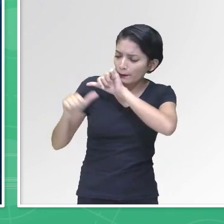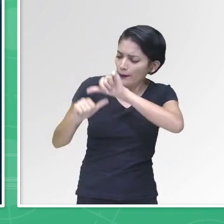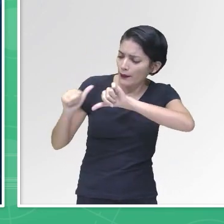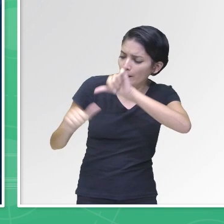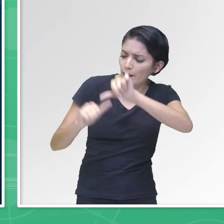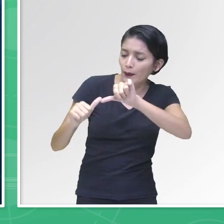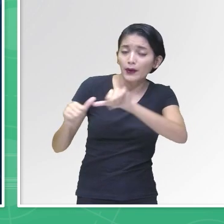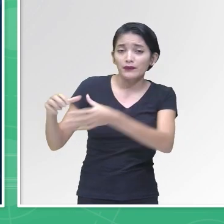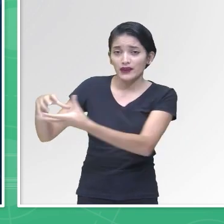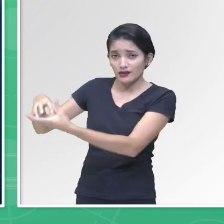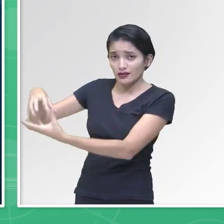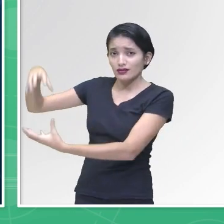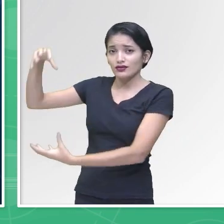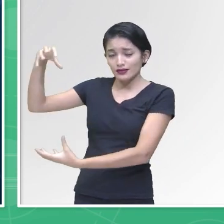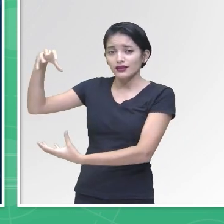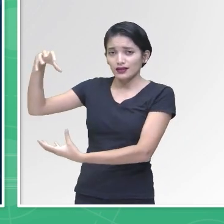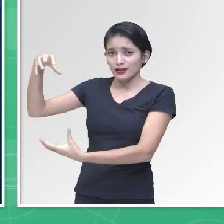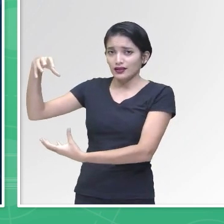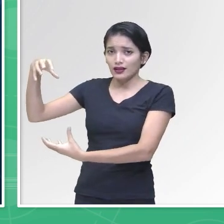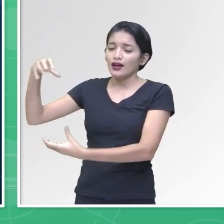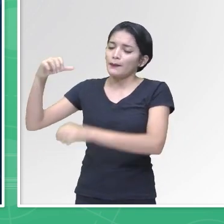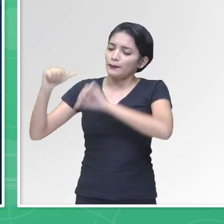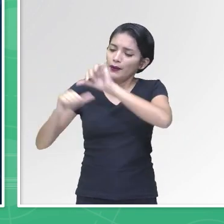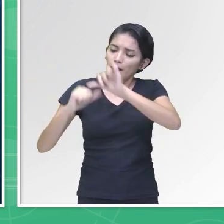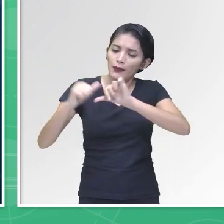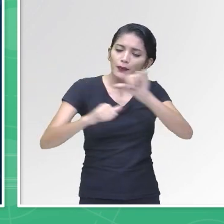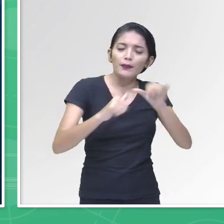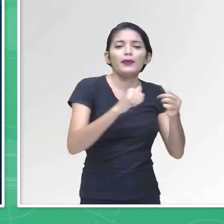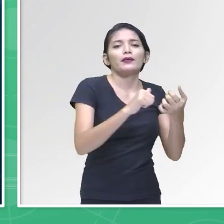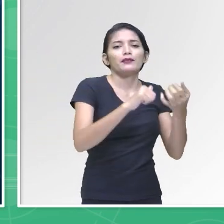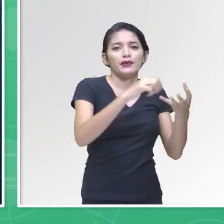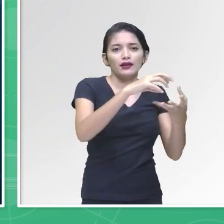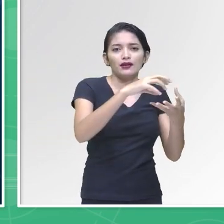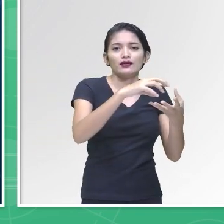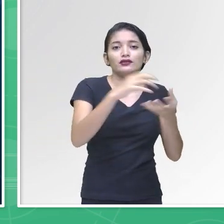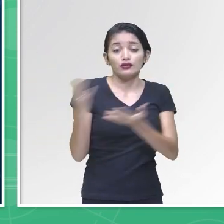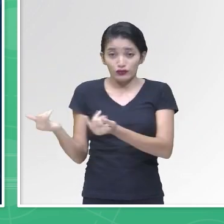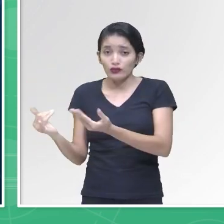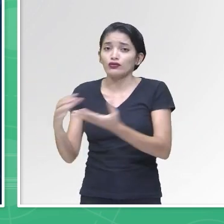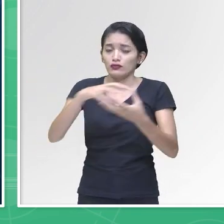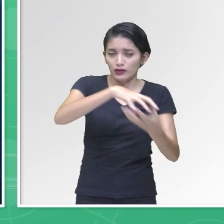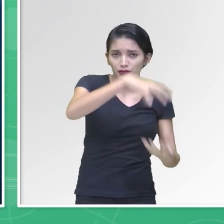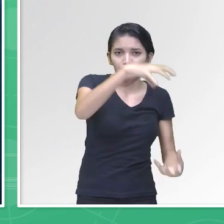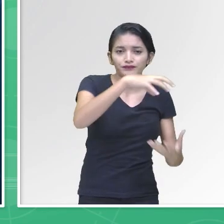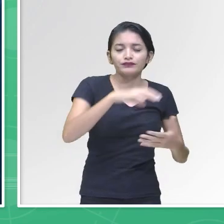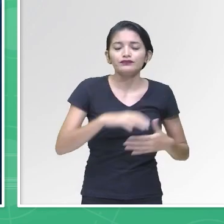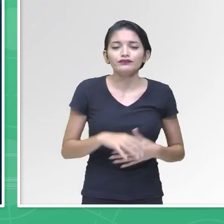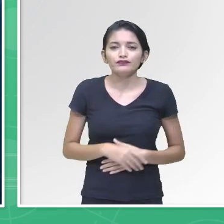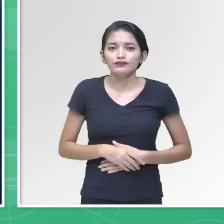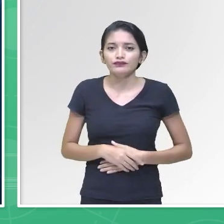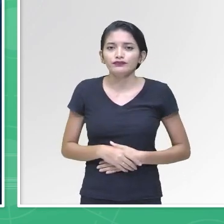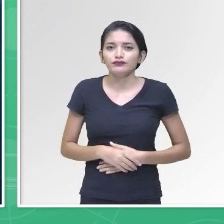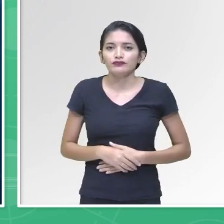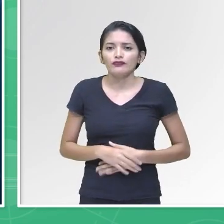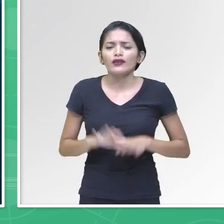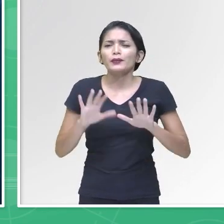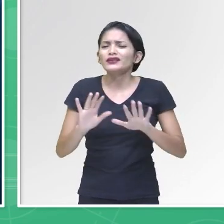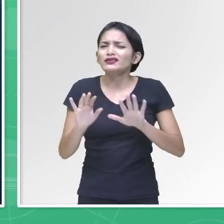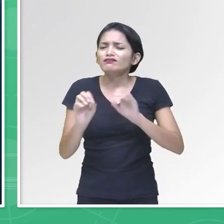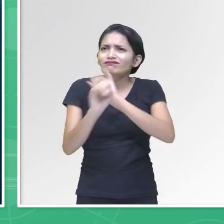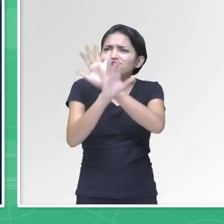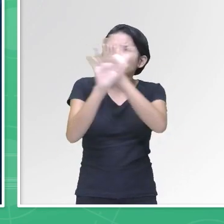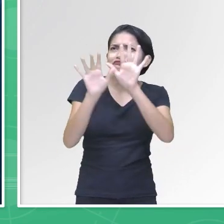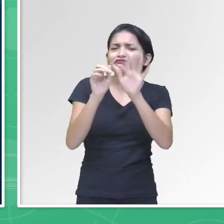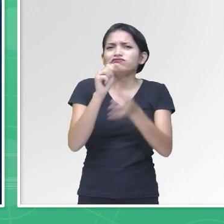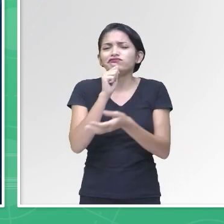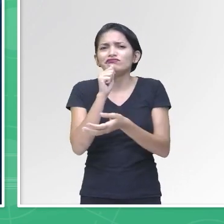da juventude para a fase adulta. Então, professor, não está claro? Nós não temos